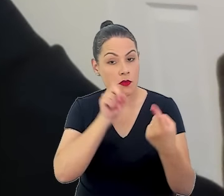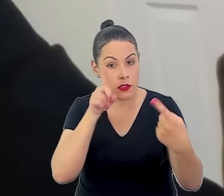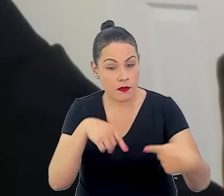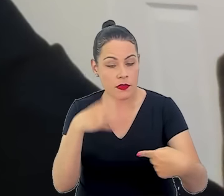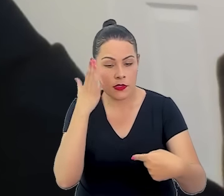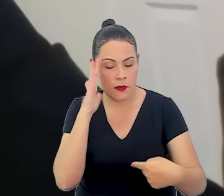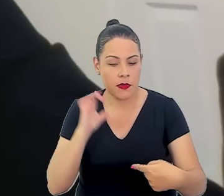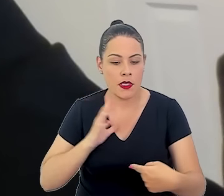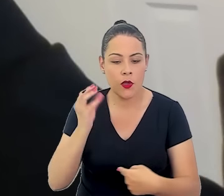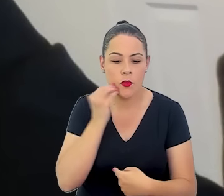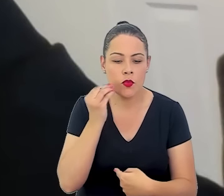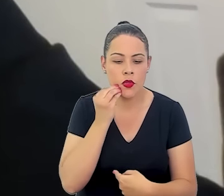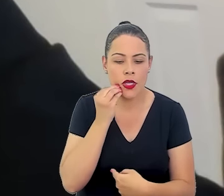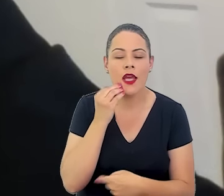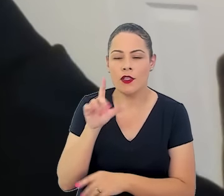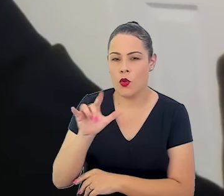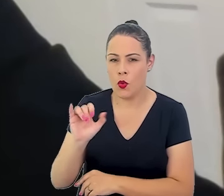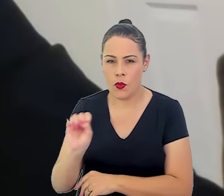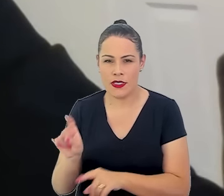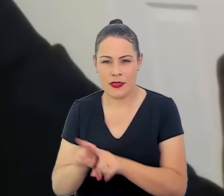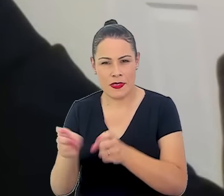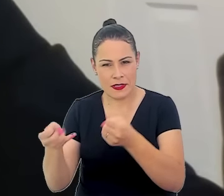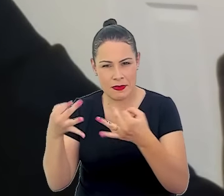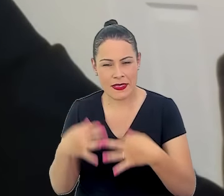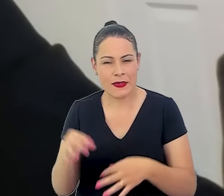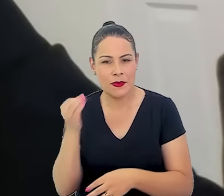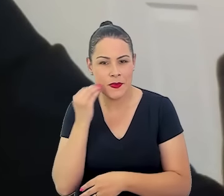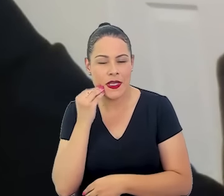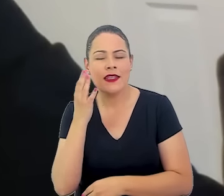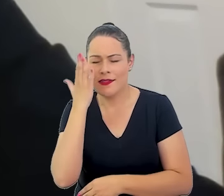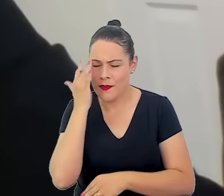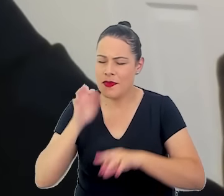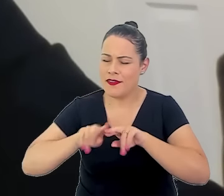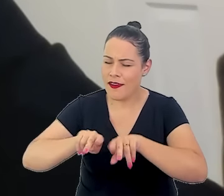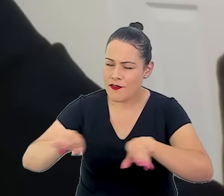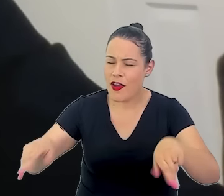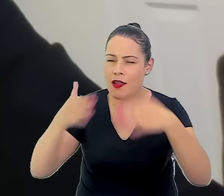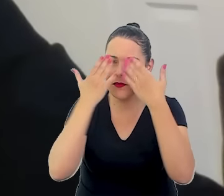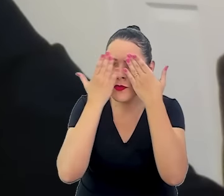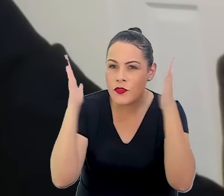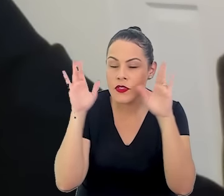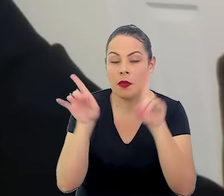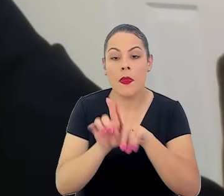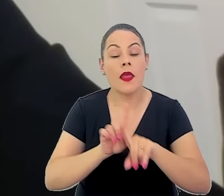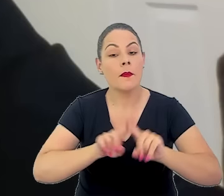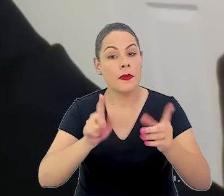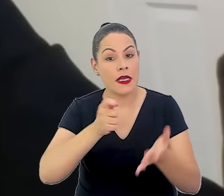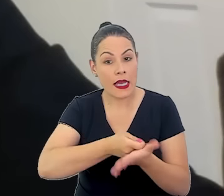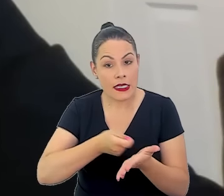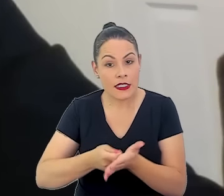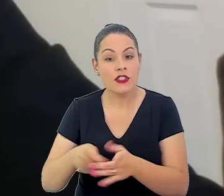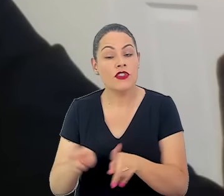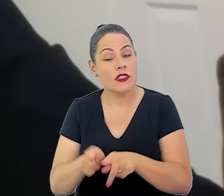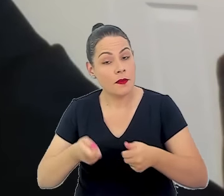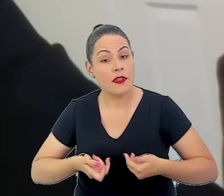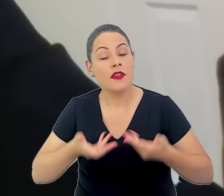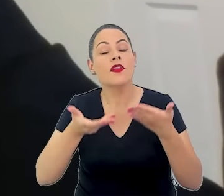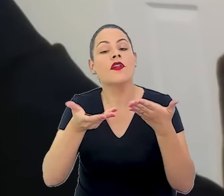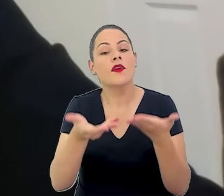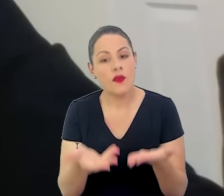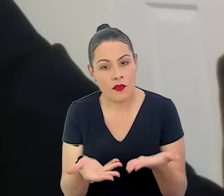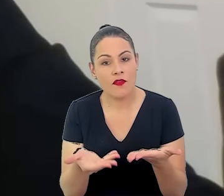e as oportunidades também. O Luiz também falou de oportunidades, são imensos e exigem, né, e